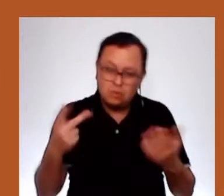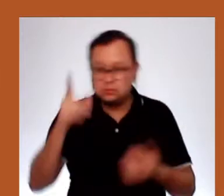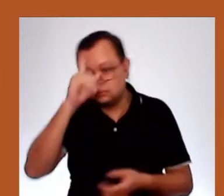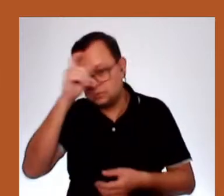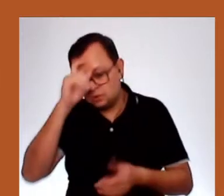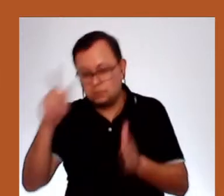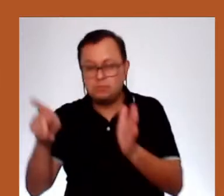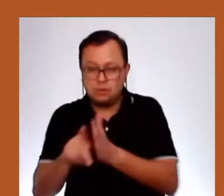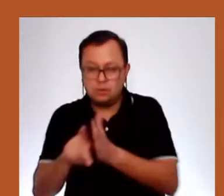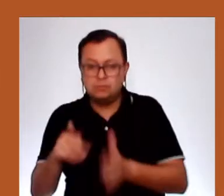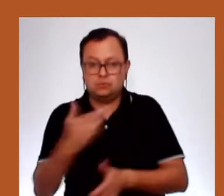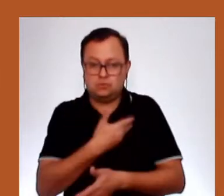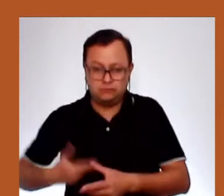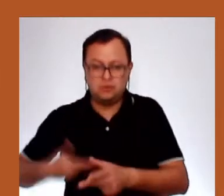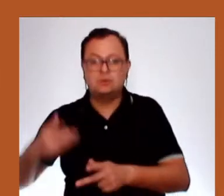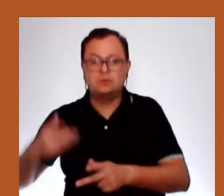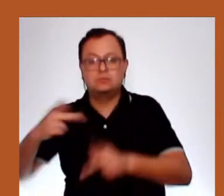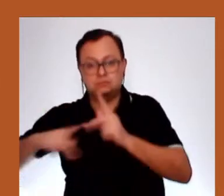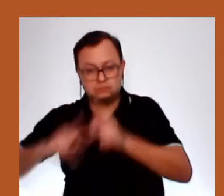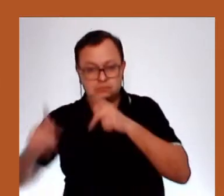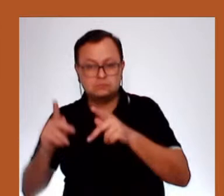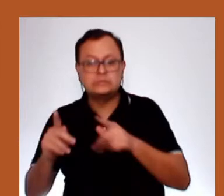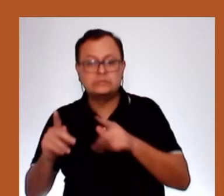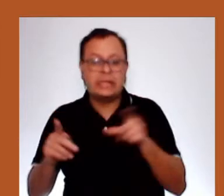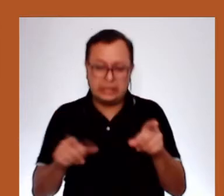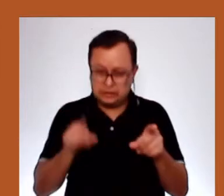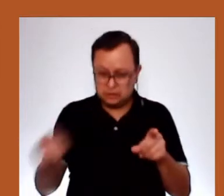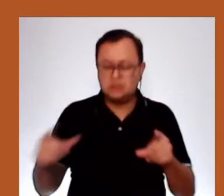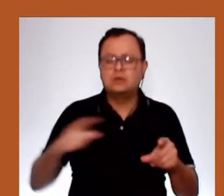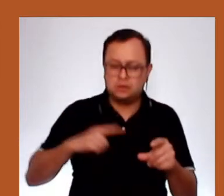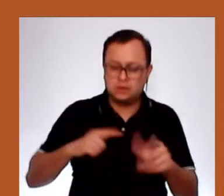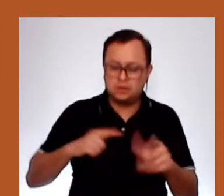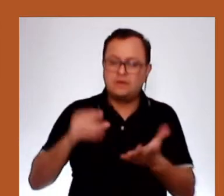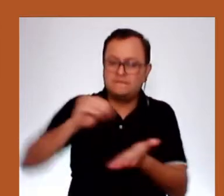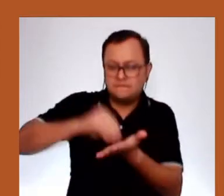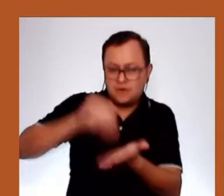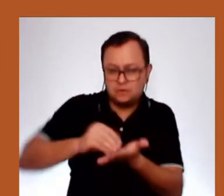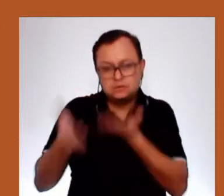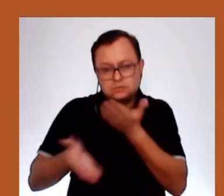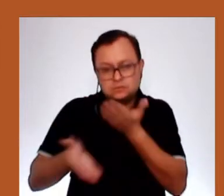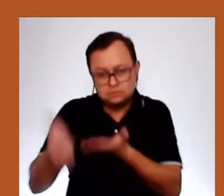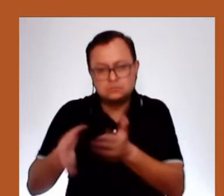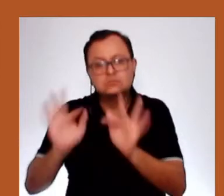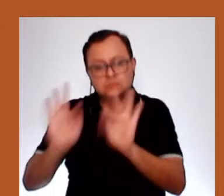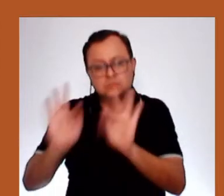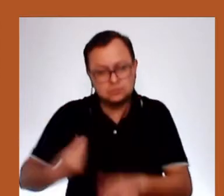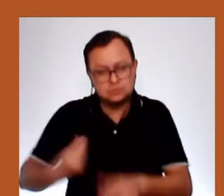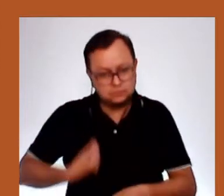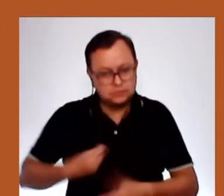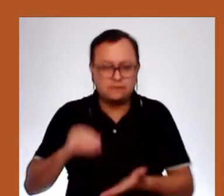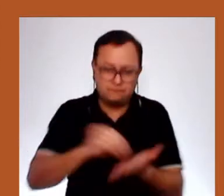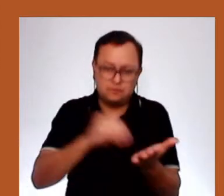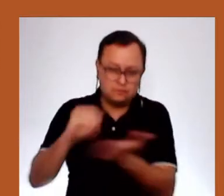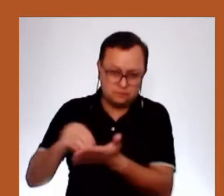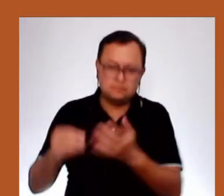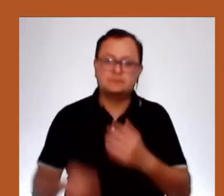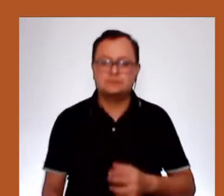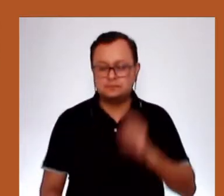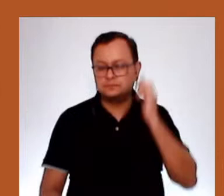E, enfim, eu queria jogar isso para a professora Vera. Tá. Inclusive, olha, Juliana,